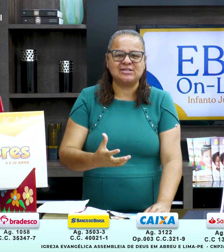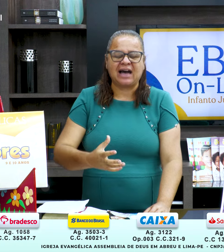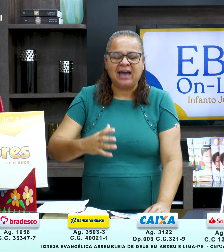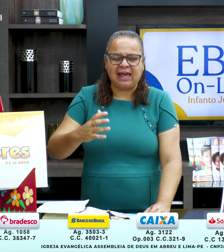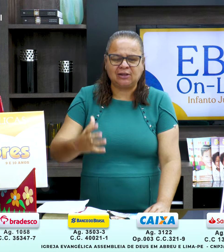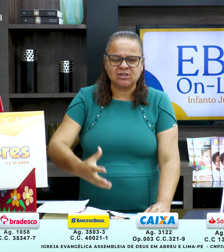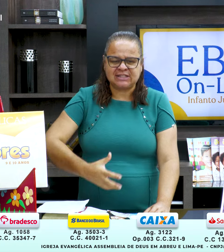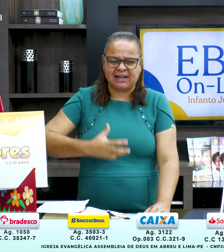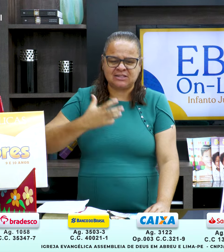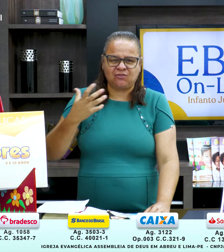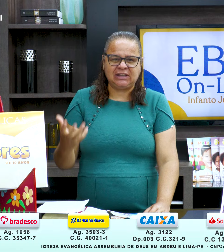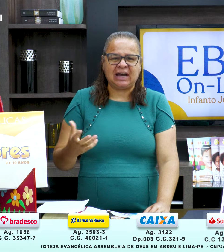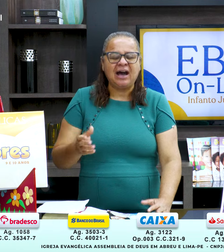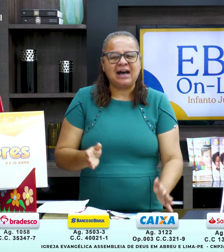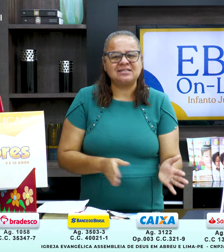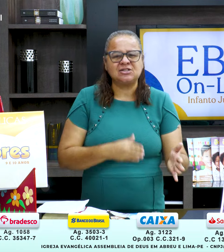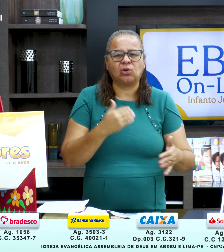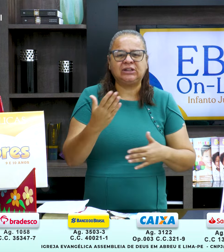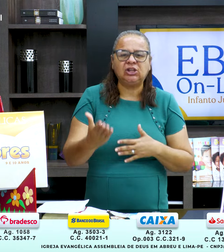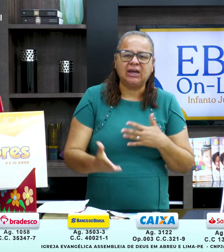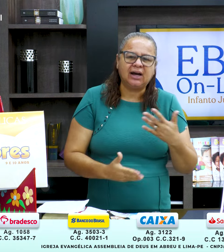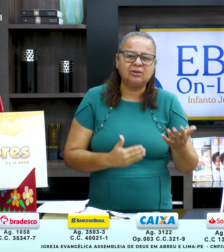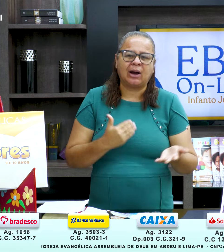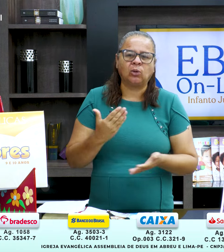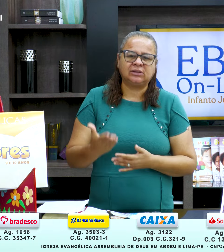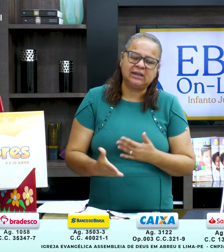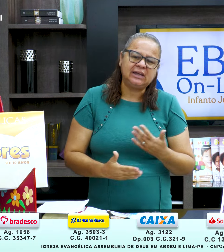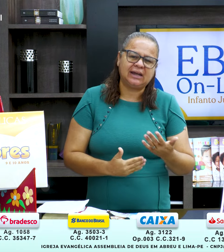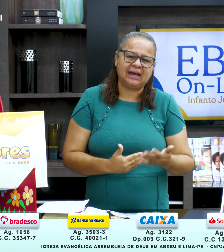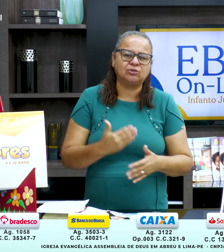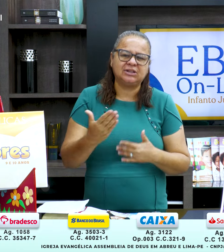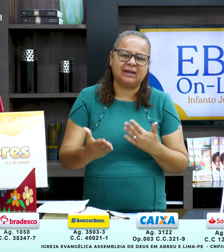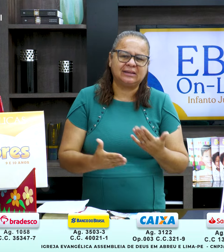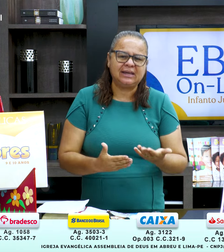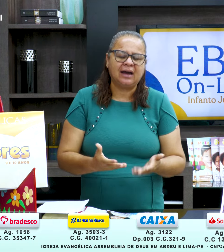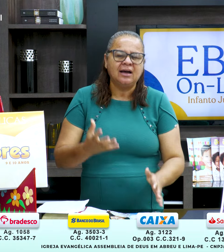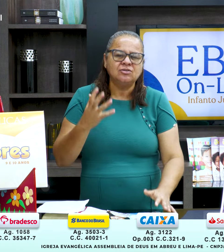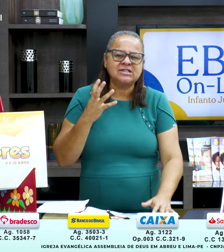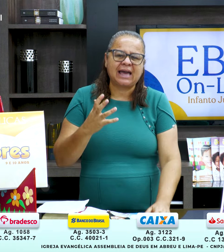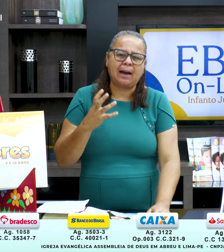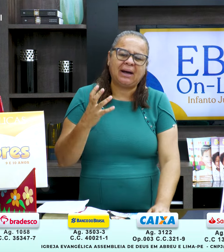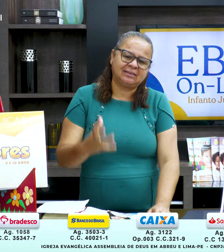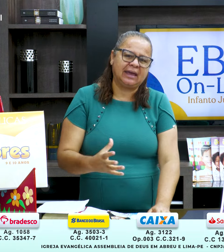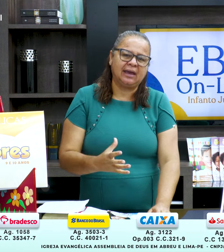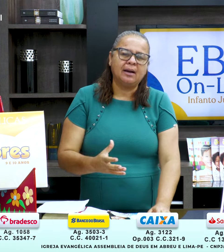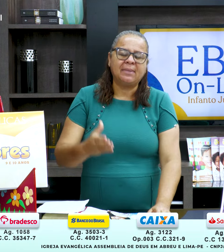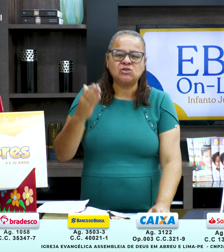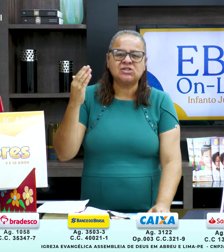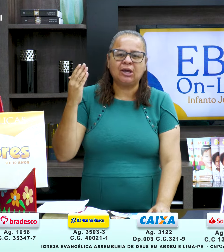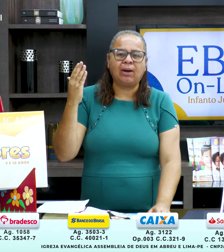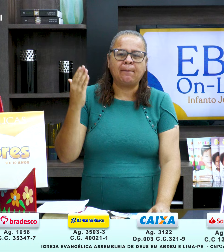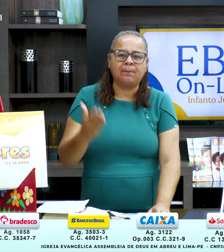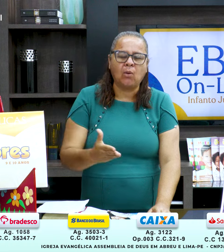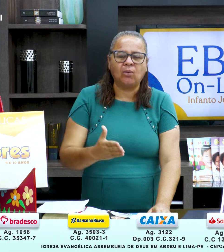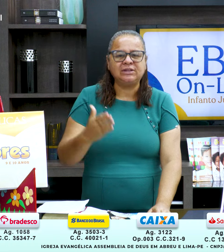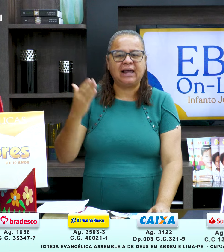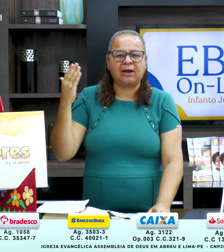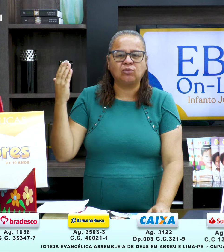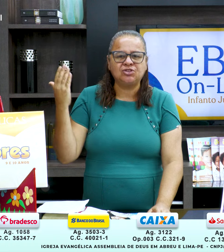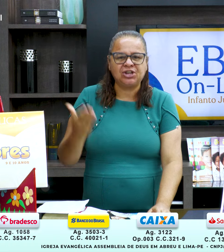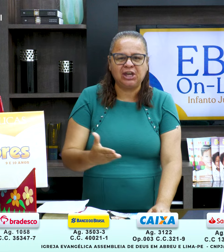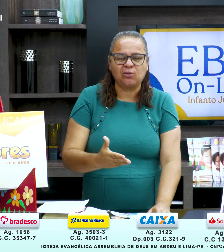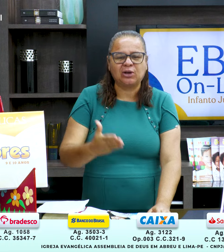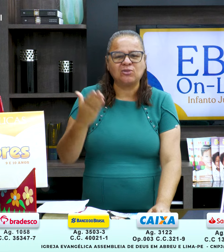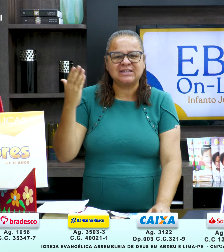poderosa ela nos traz vida às vezes o cotidiano a rotina né do dia a dia nos quer abater mas o senhor é bom e